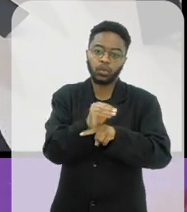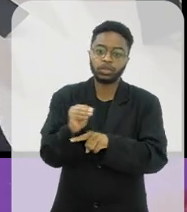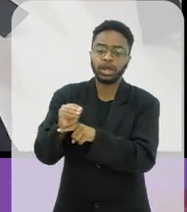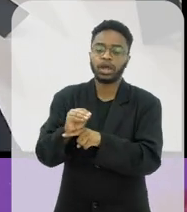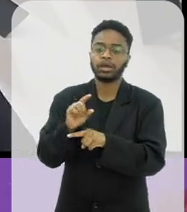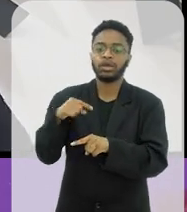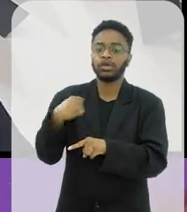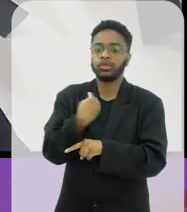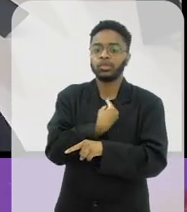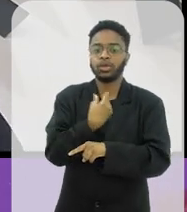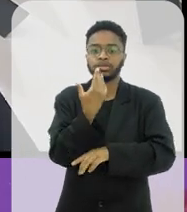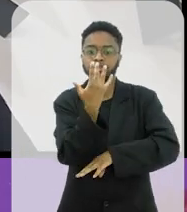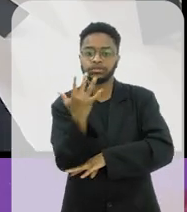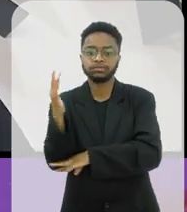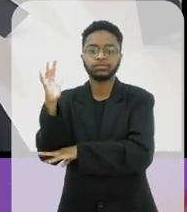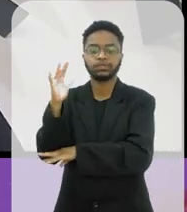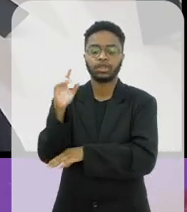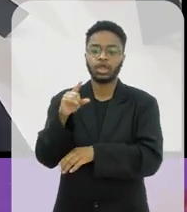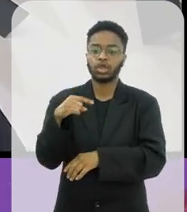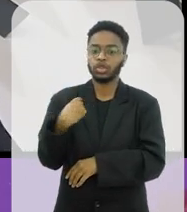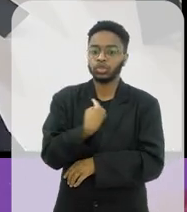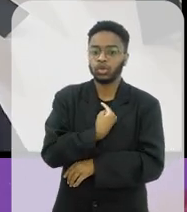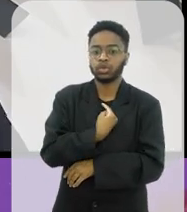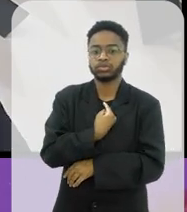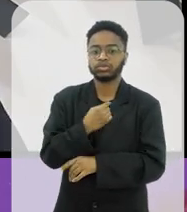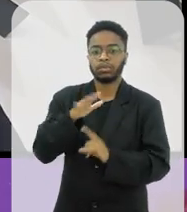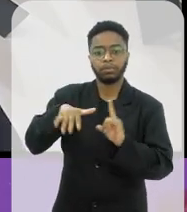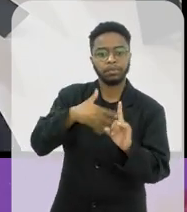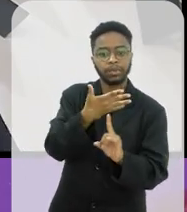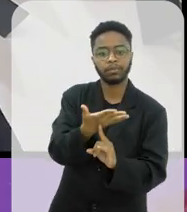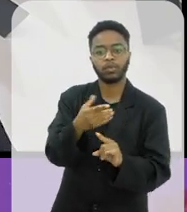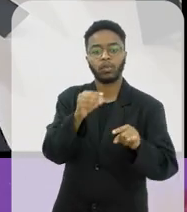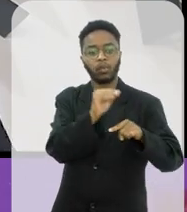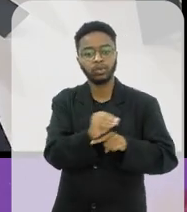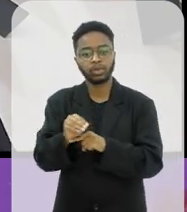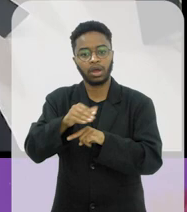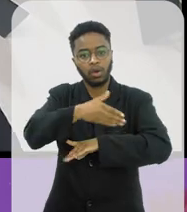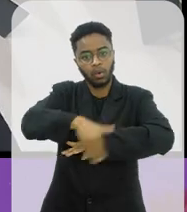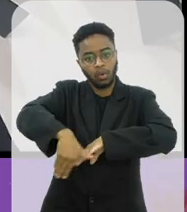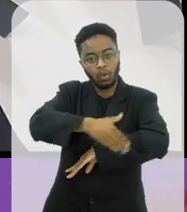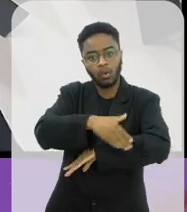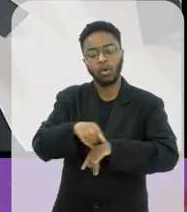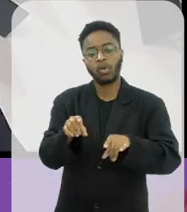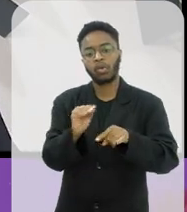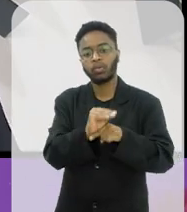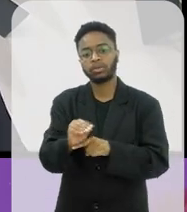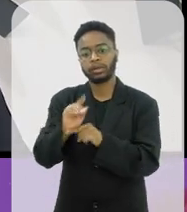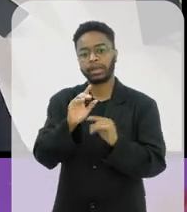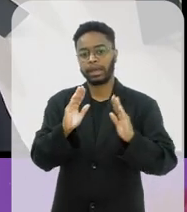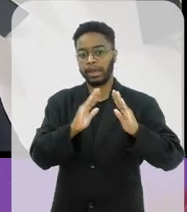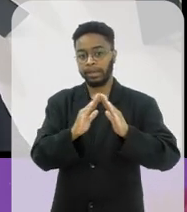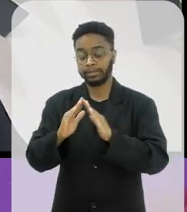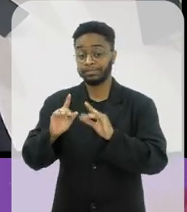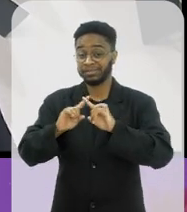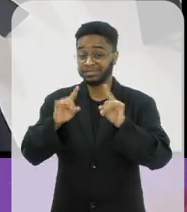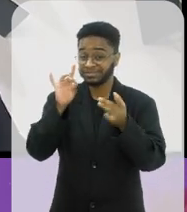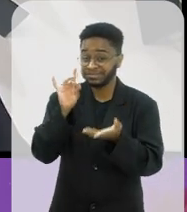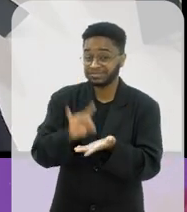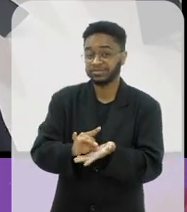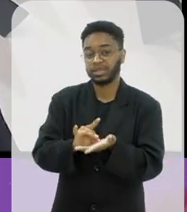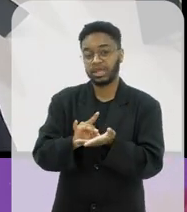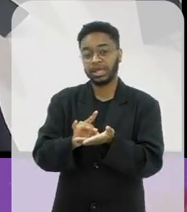nosso ecossistema, cuidar das nossas florestas, cuidar das nossas ruas, das nossas casas. Mas, objetivamente,